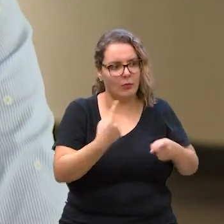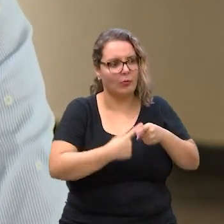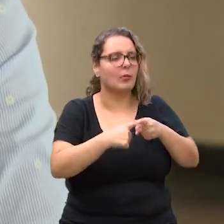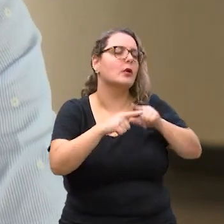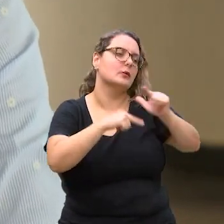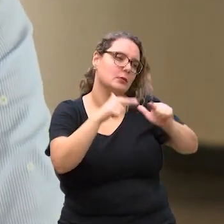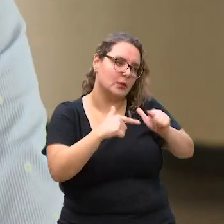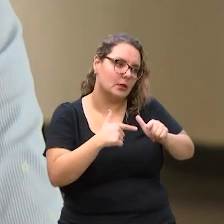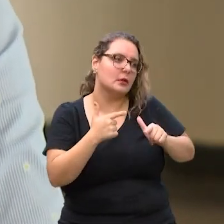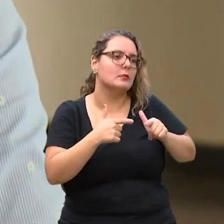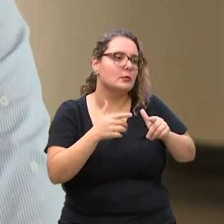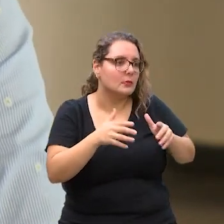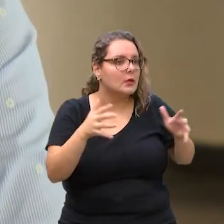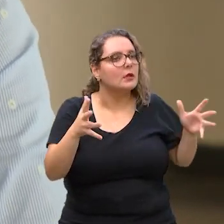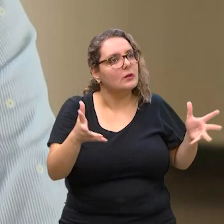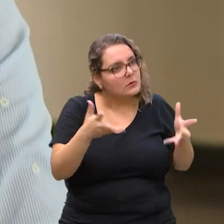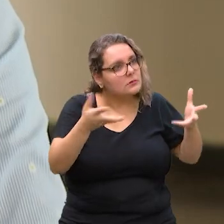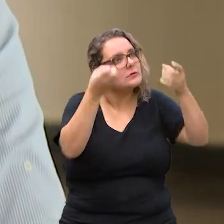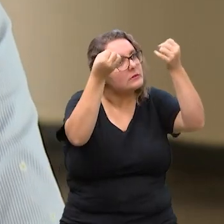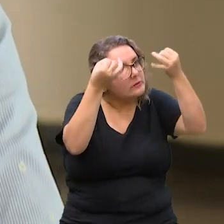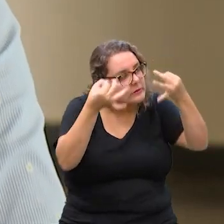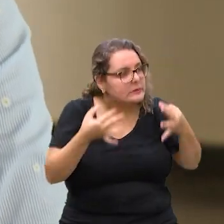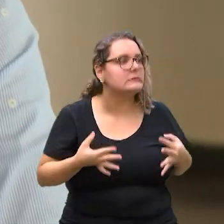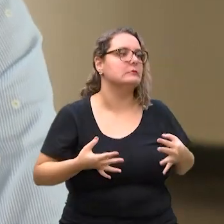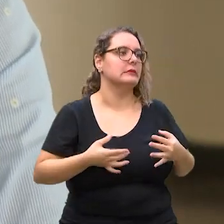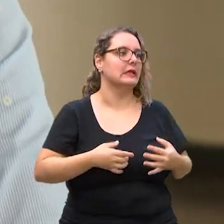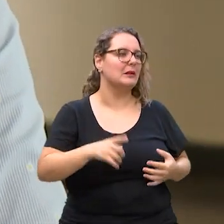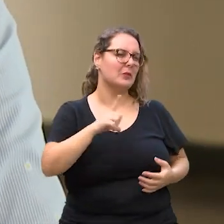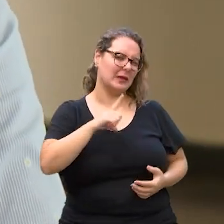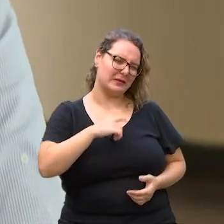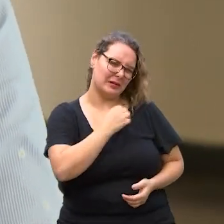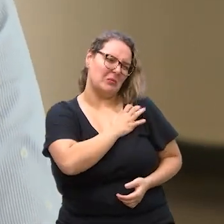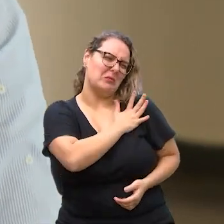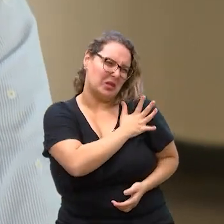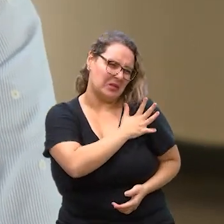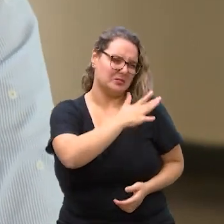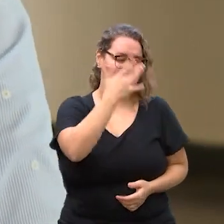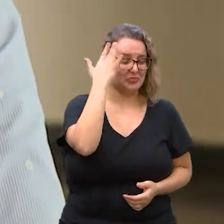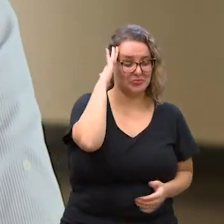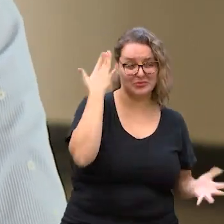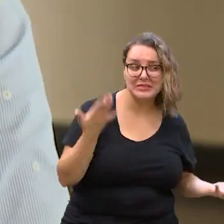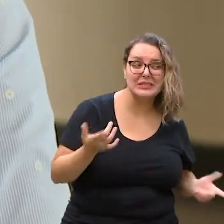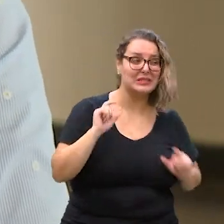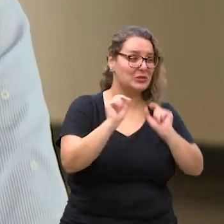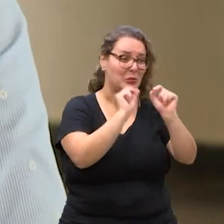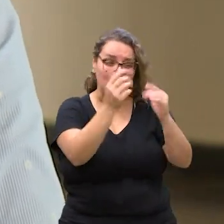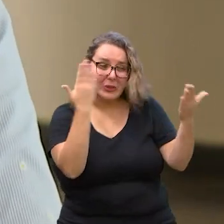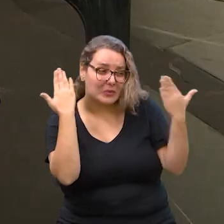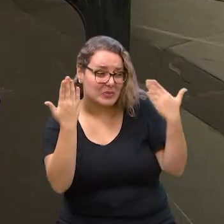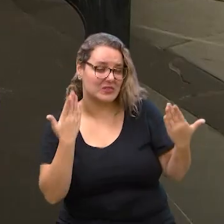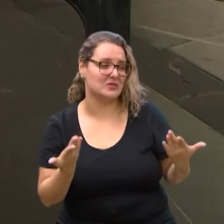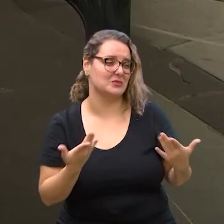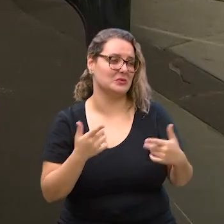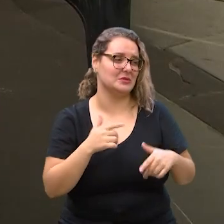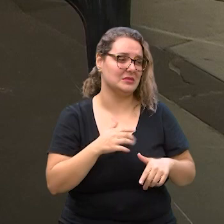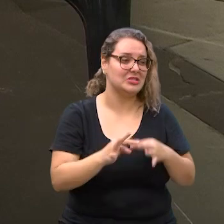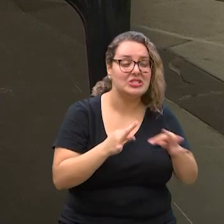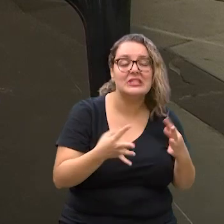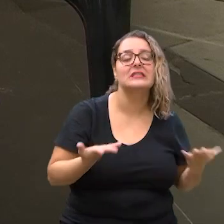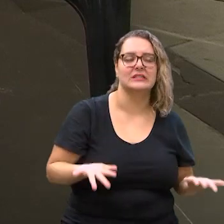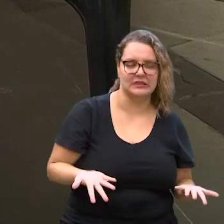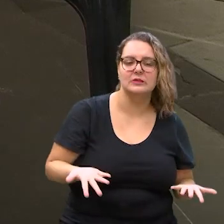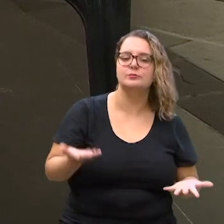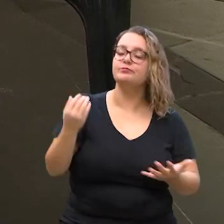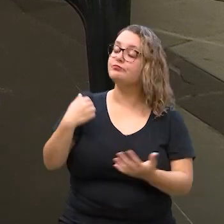cada vez mais, mas às vezes acontece ainda um pouquinho do preconceito, de não entender muito bem o que faz a psicologia, acontece.